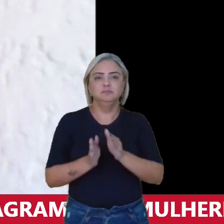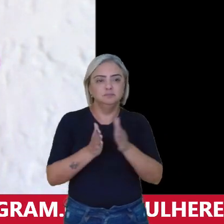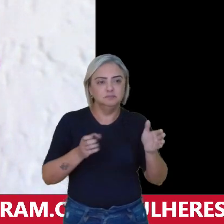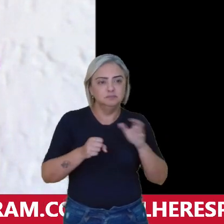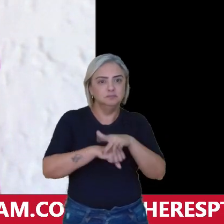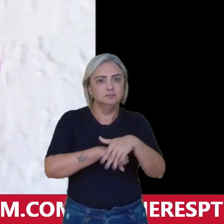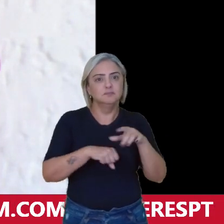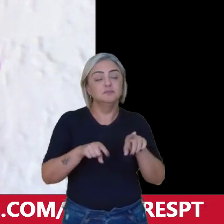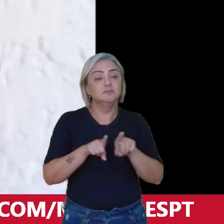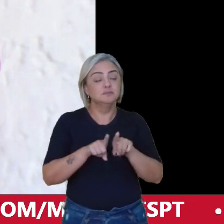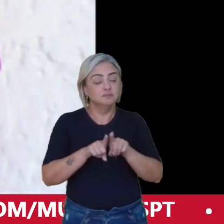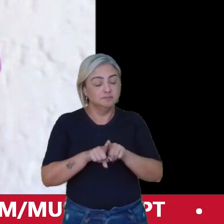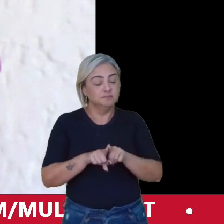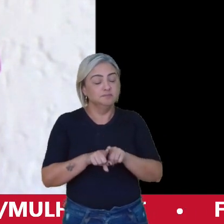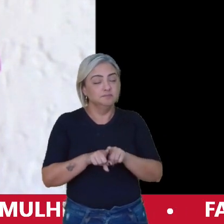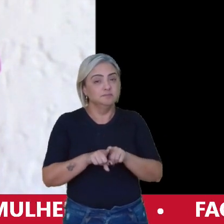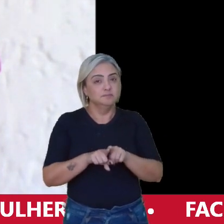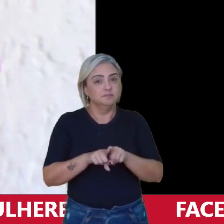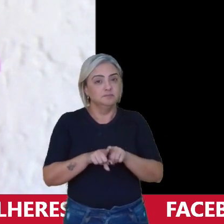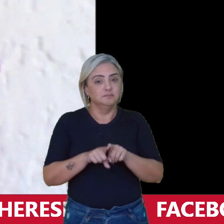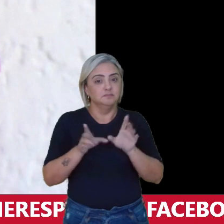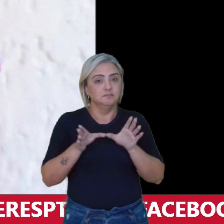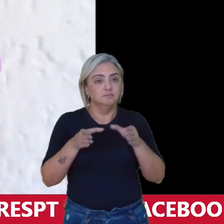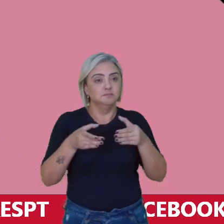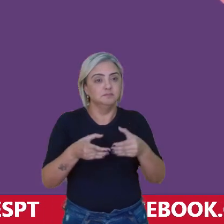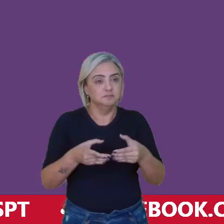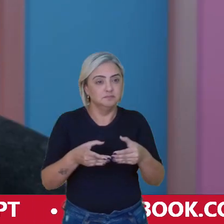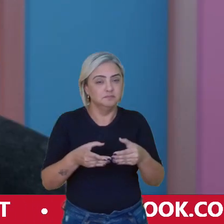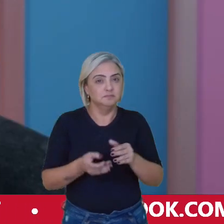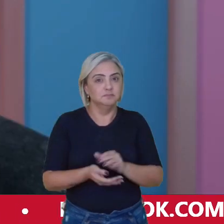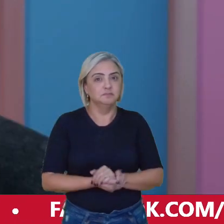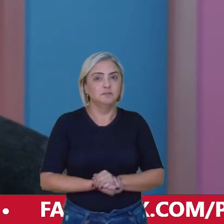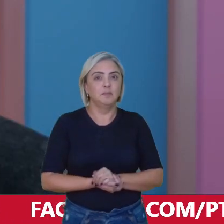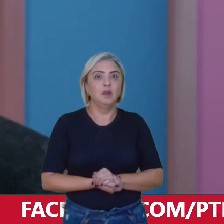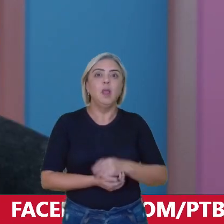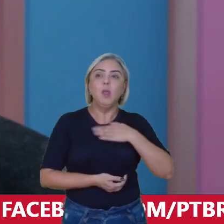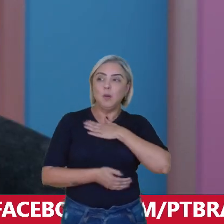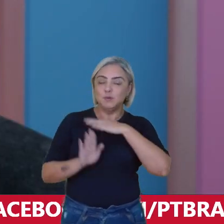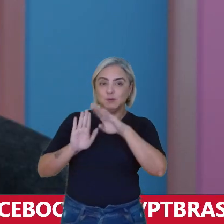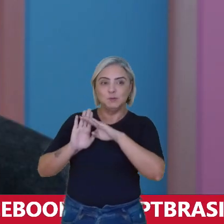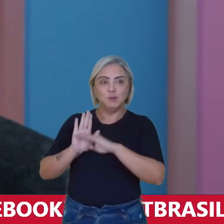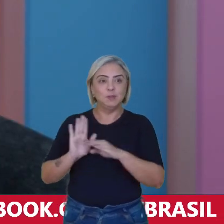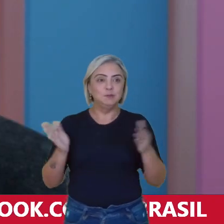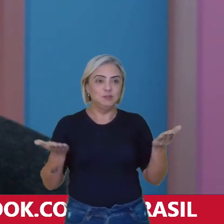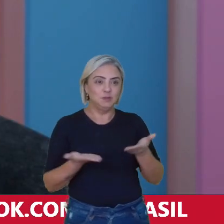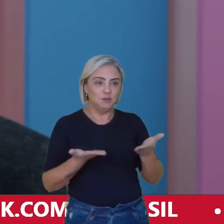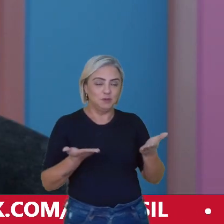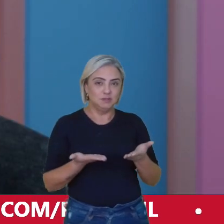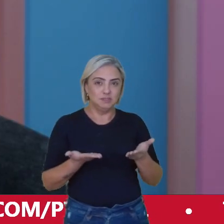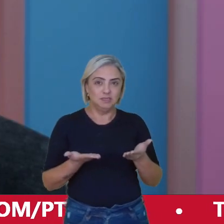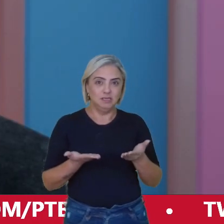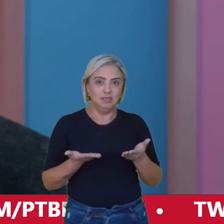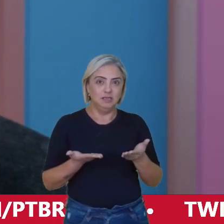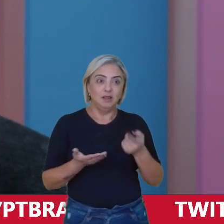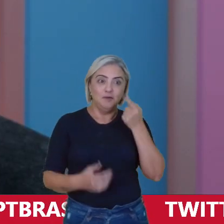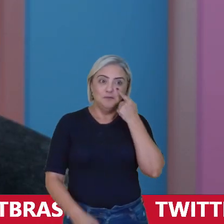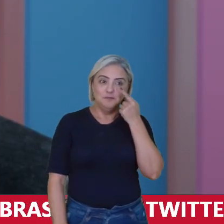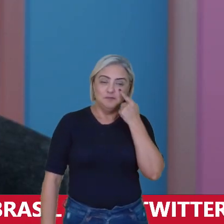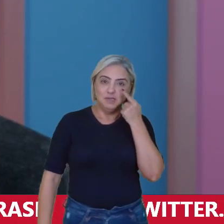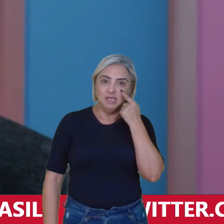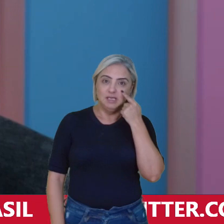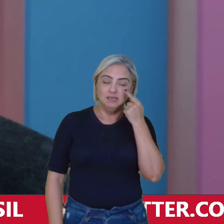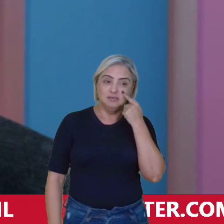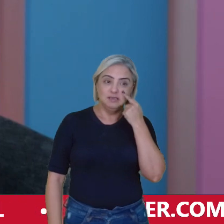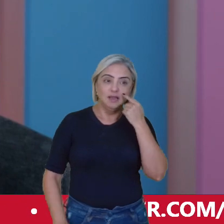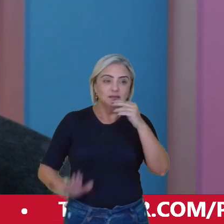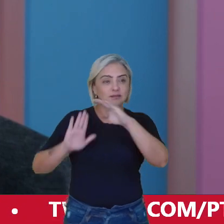tem colocado isso no centro da questão. Gostou do programa de hoje? Então não deixe de conferir a nossa